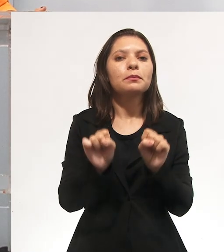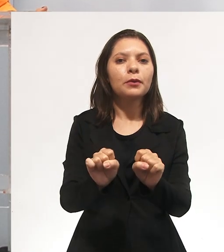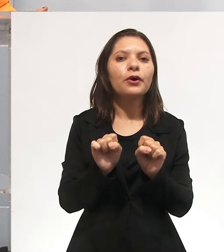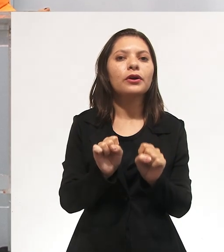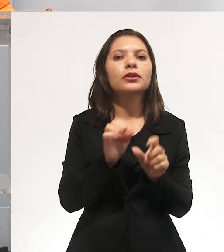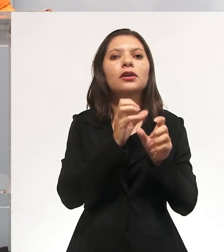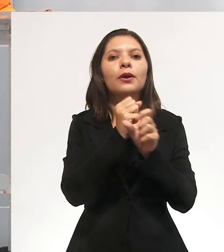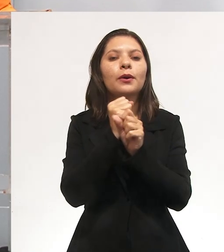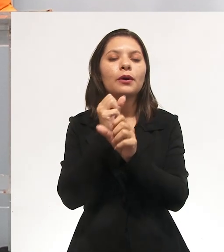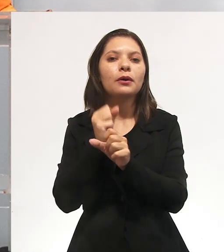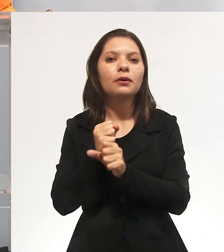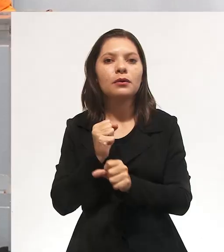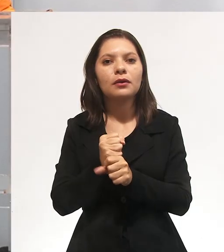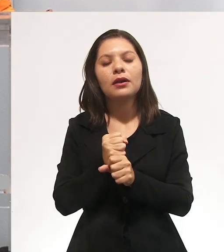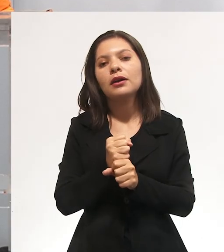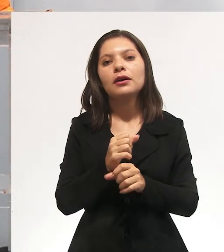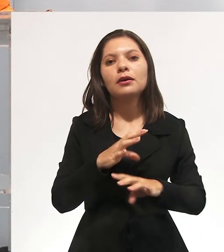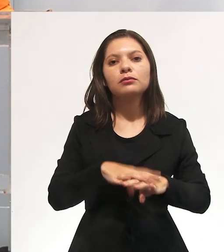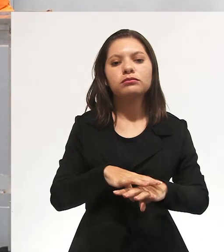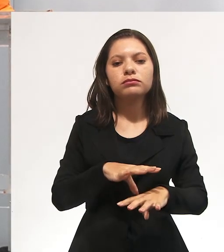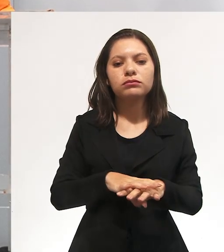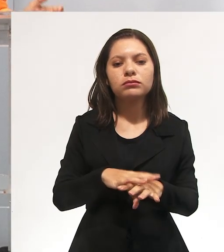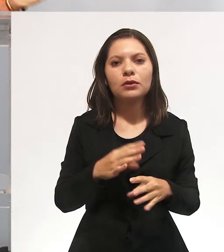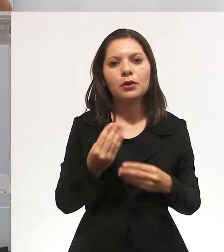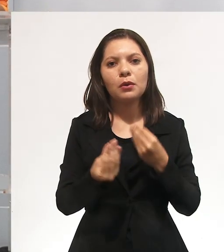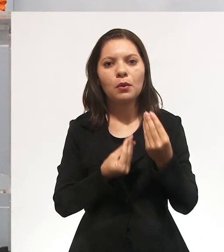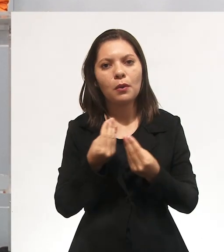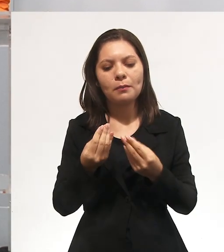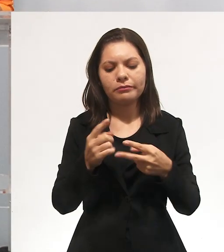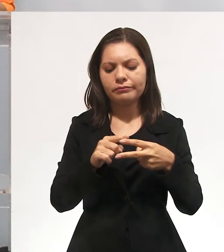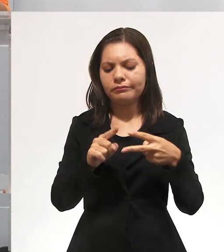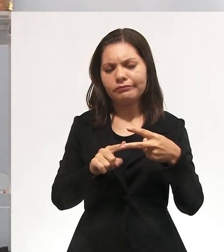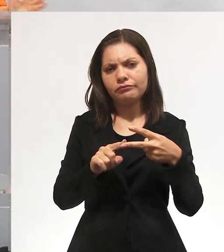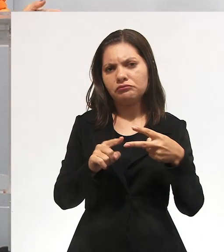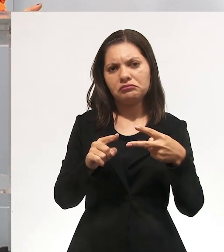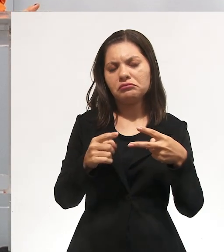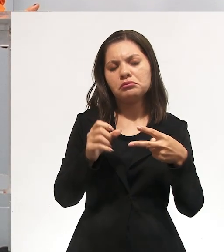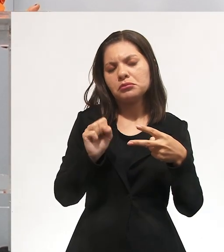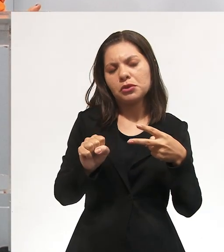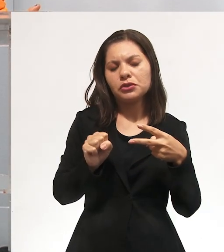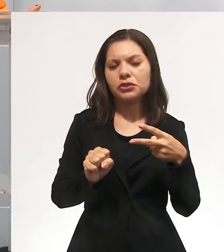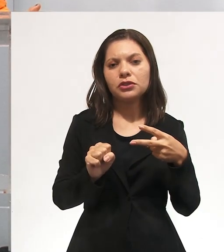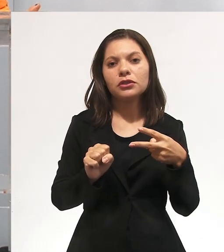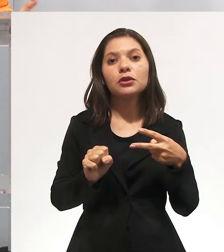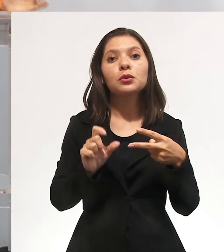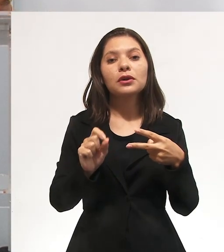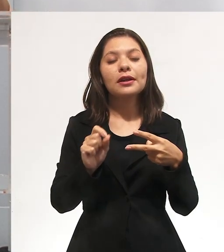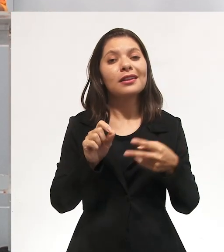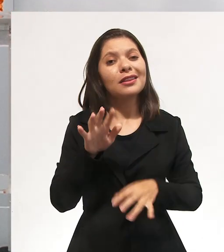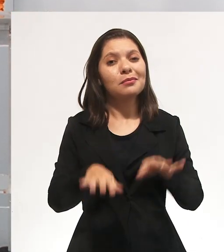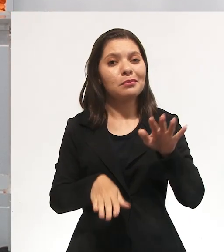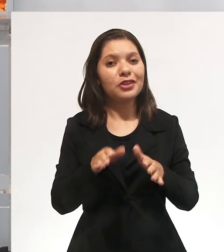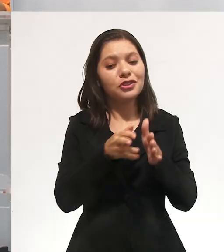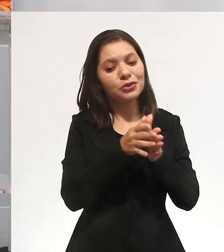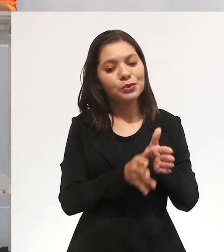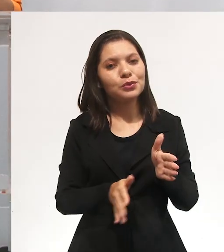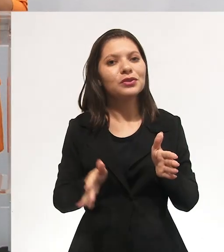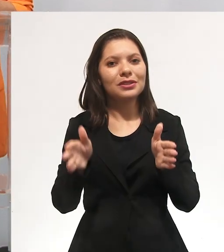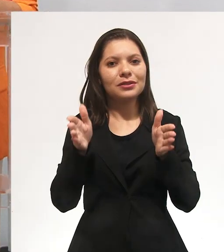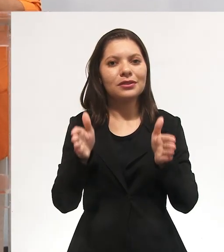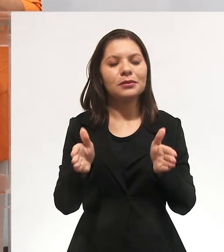ser calculados tanto no juro simples como composto, dependendo do período que